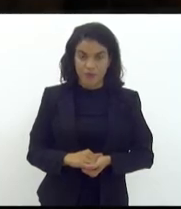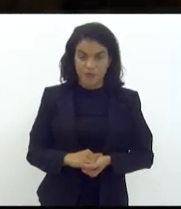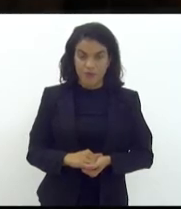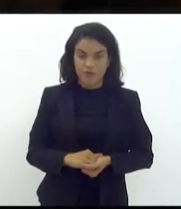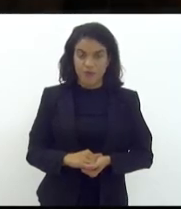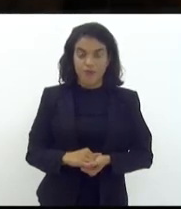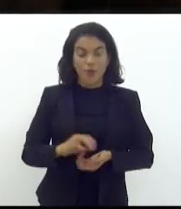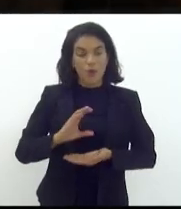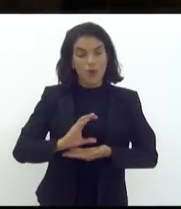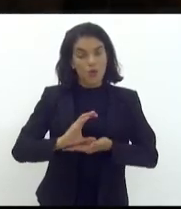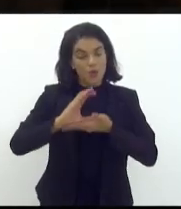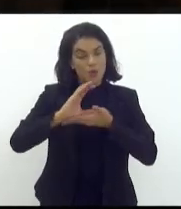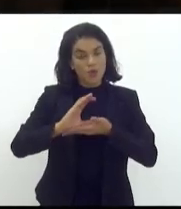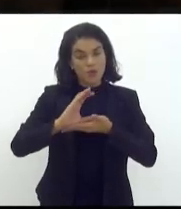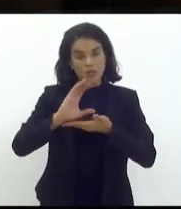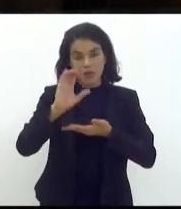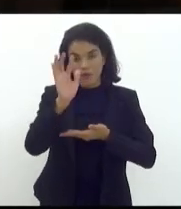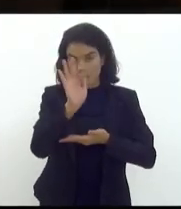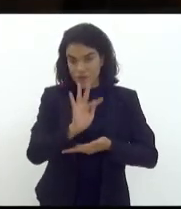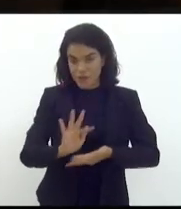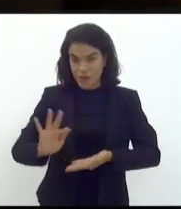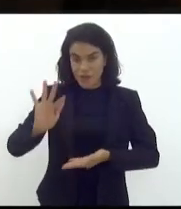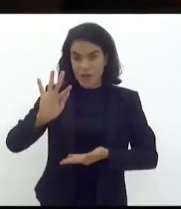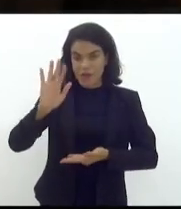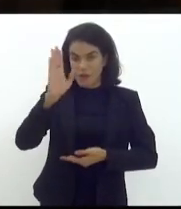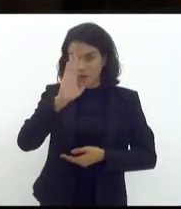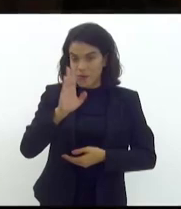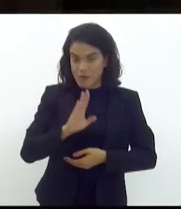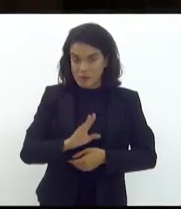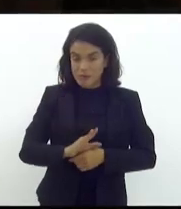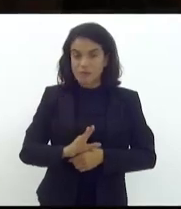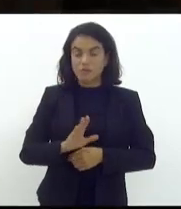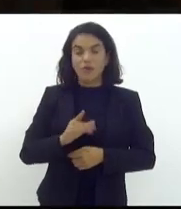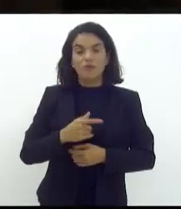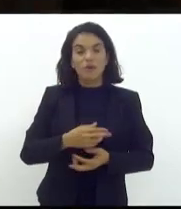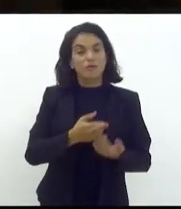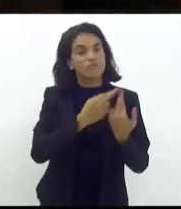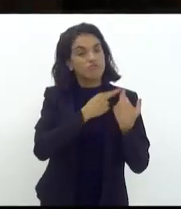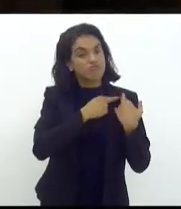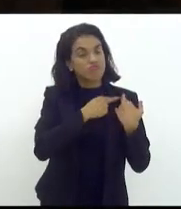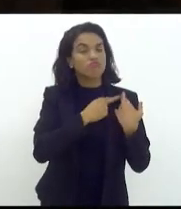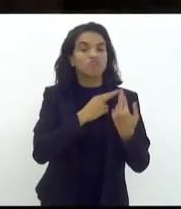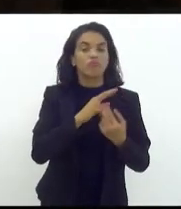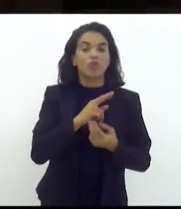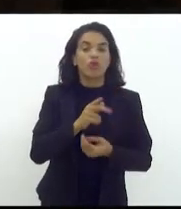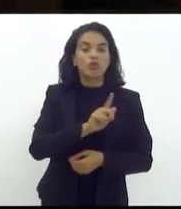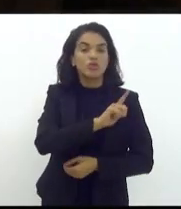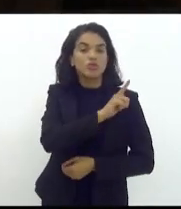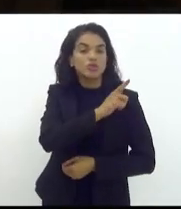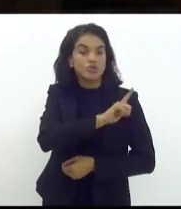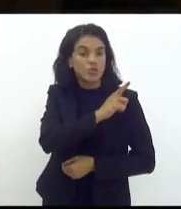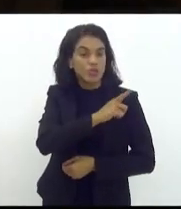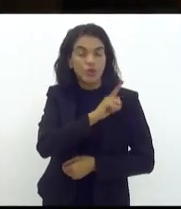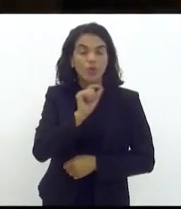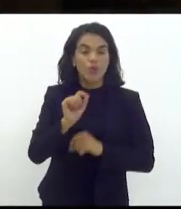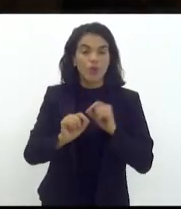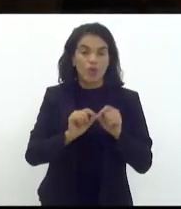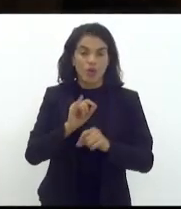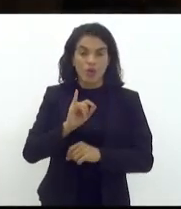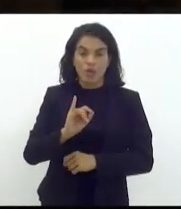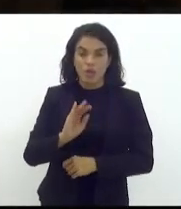este conselho federativo vai sim carregar digerir o ibs